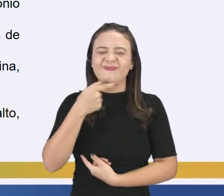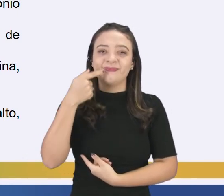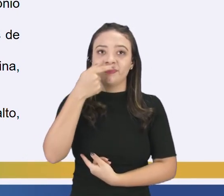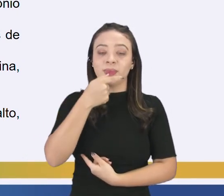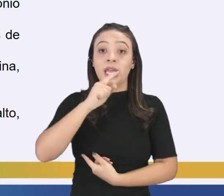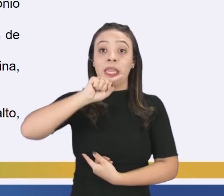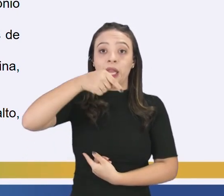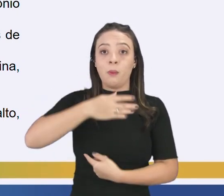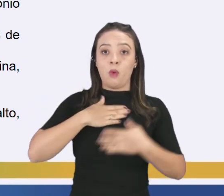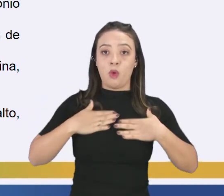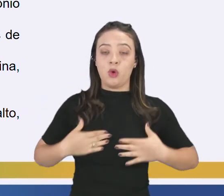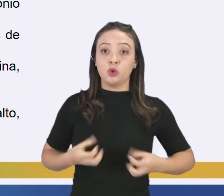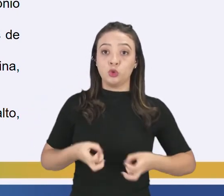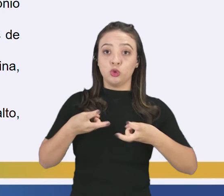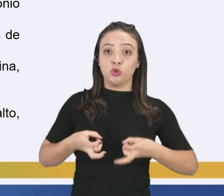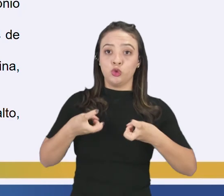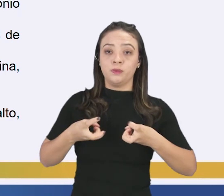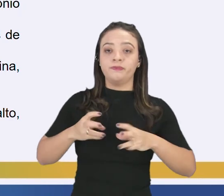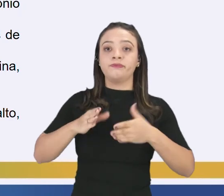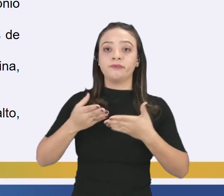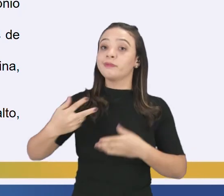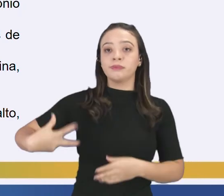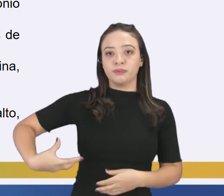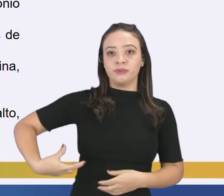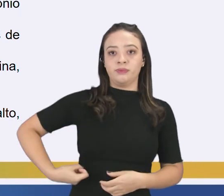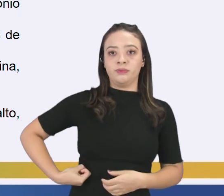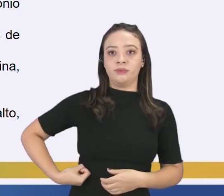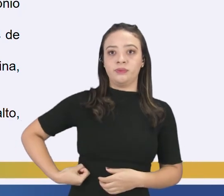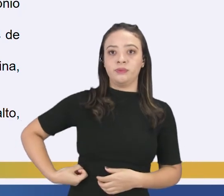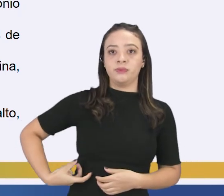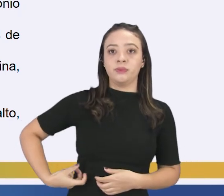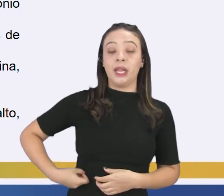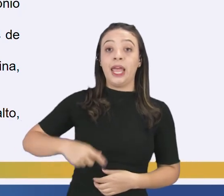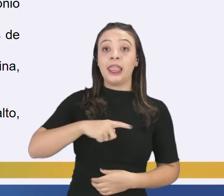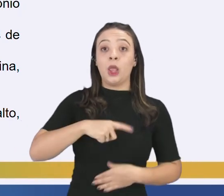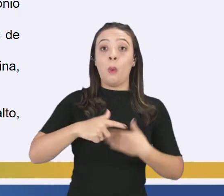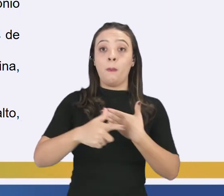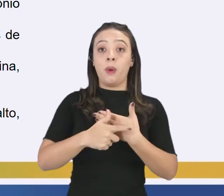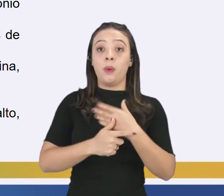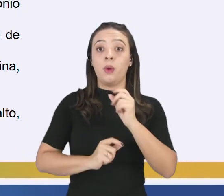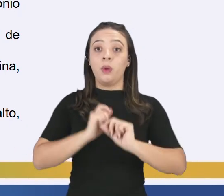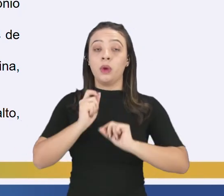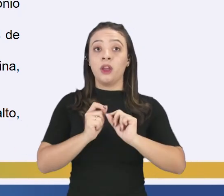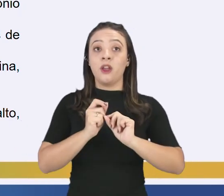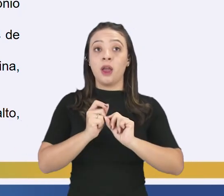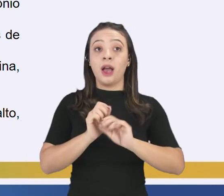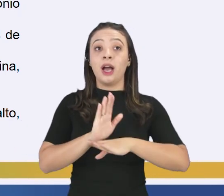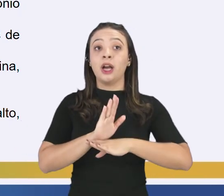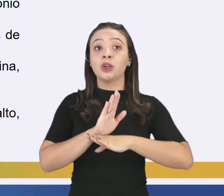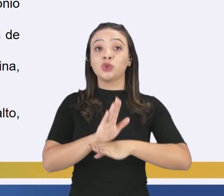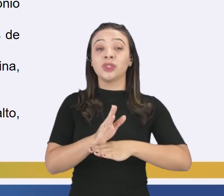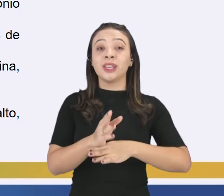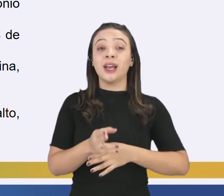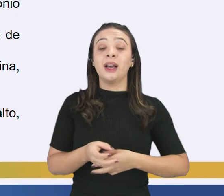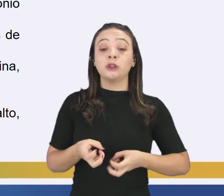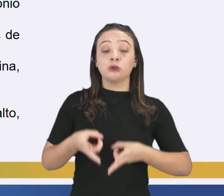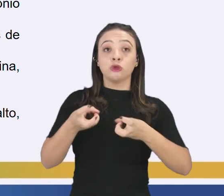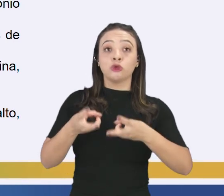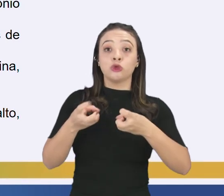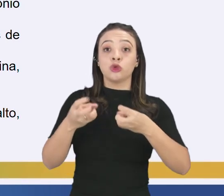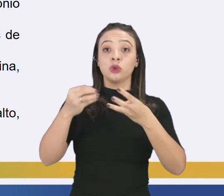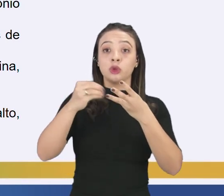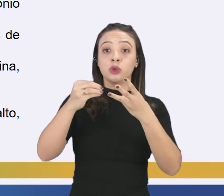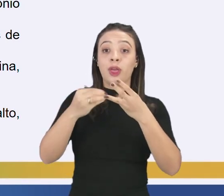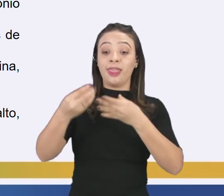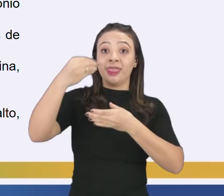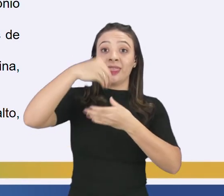serão absorvidas. A insulina, hormônio produzido no pâncreas, é responsável por facilitar a entrada de glicose nas células. Se uma